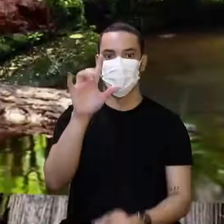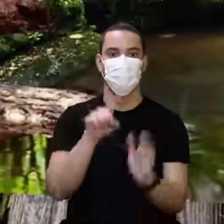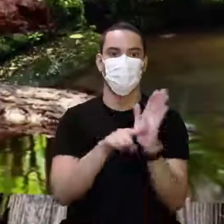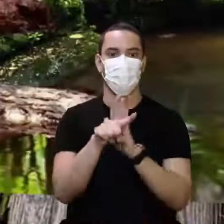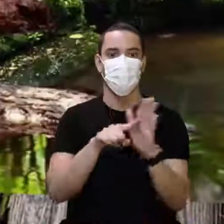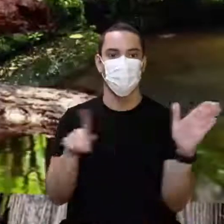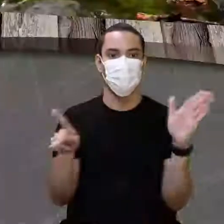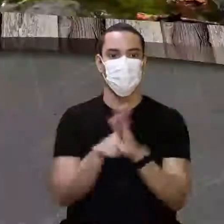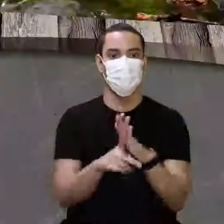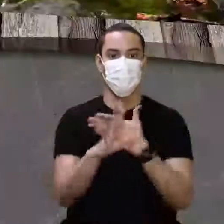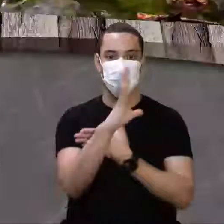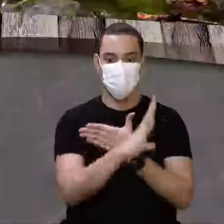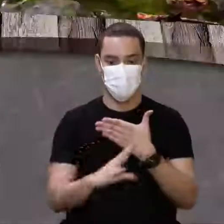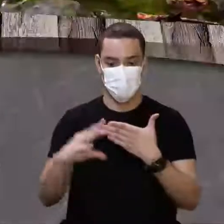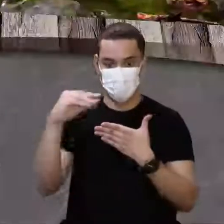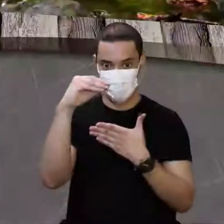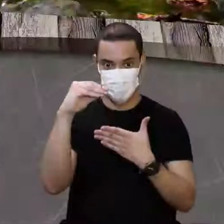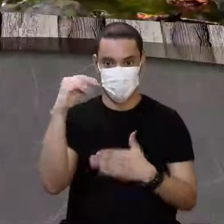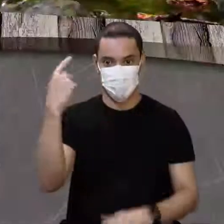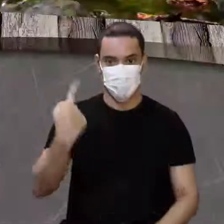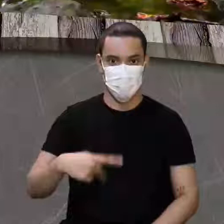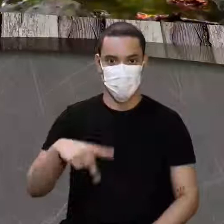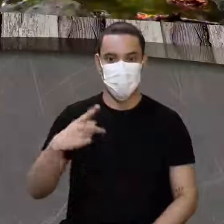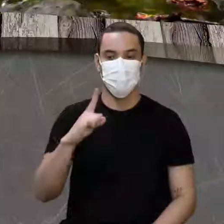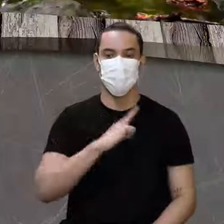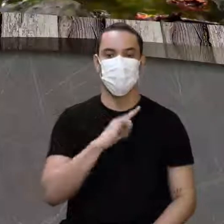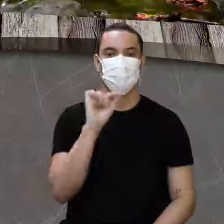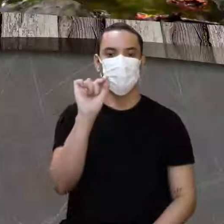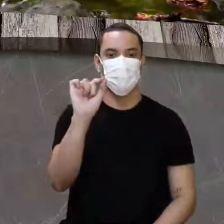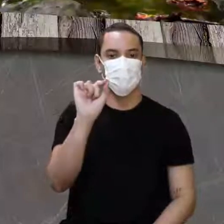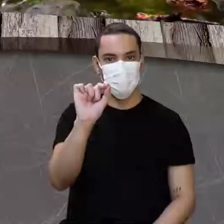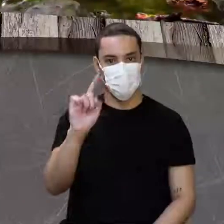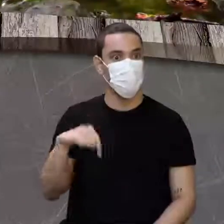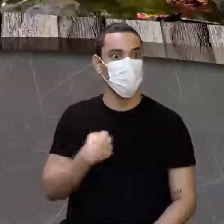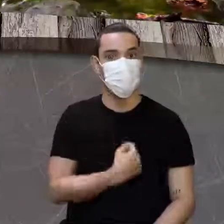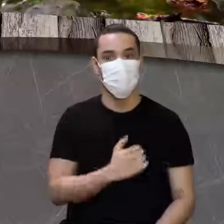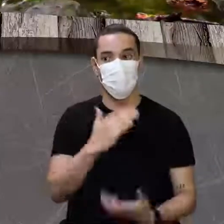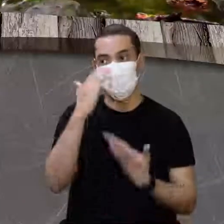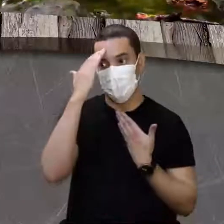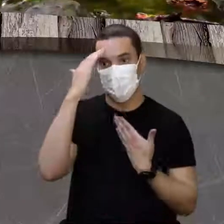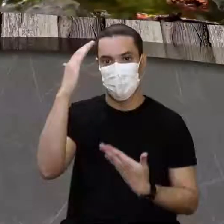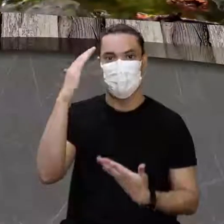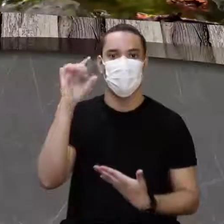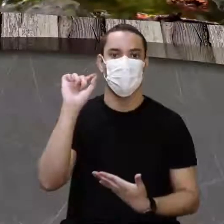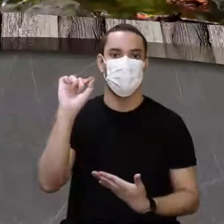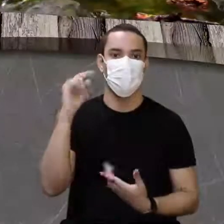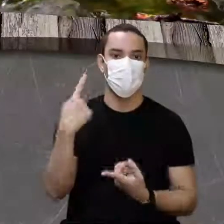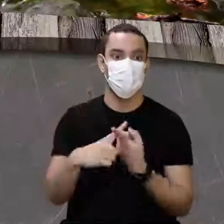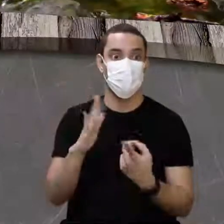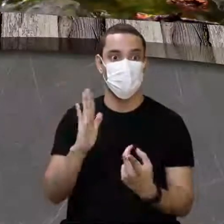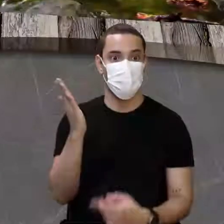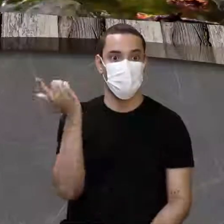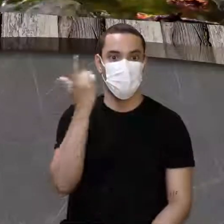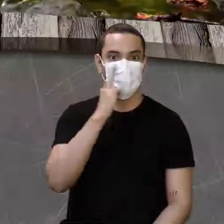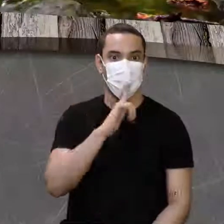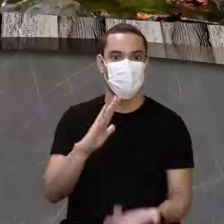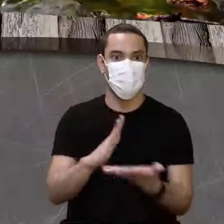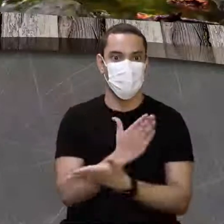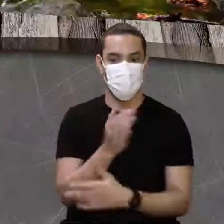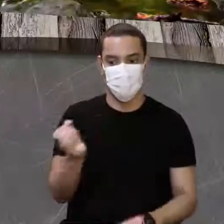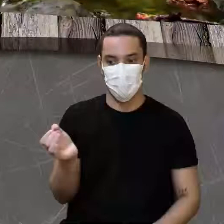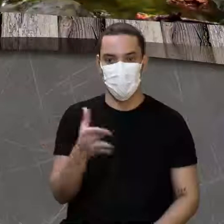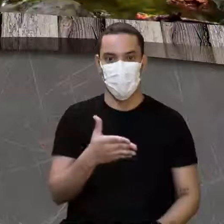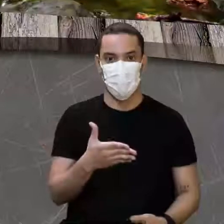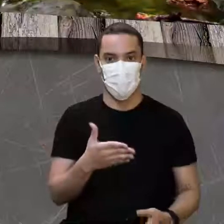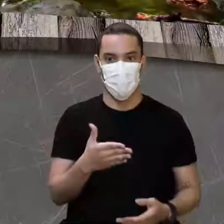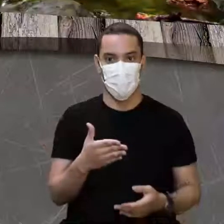da Amazônia, o INPA, onde você tem, e a gente, graças a Deus, já conseguiu até filhotes,